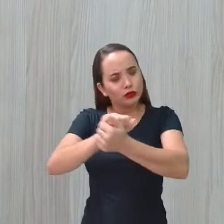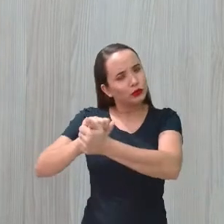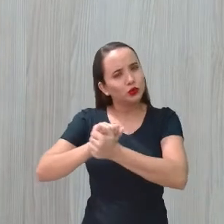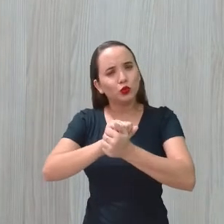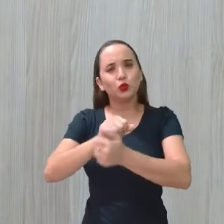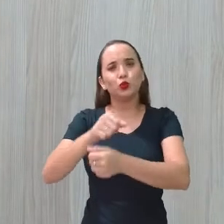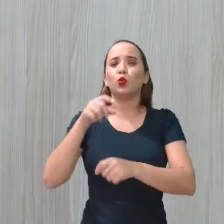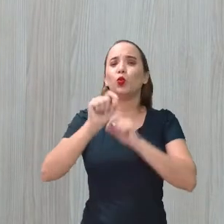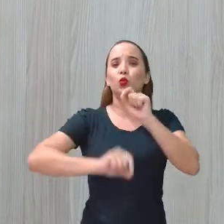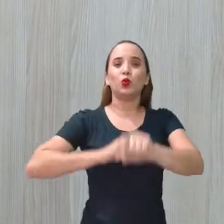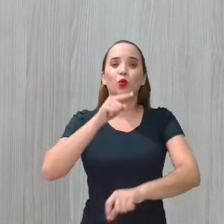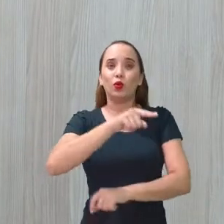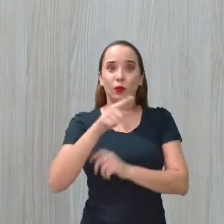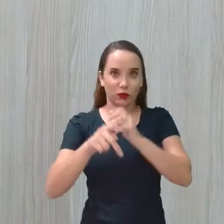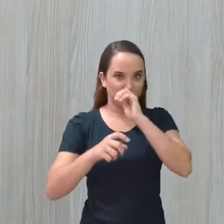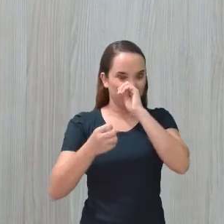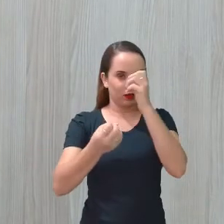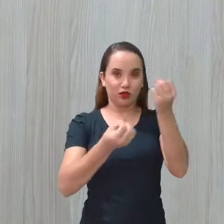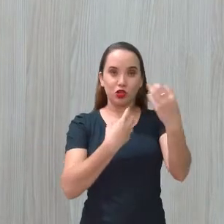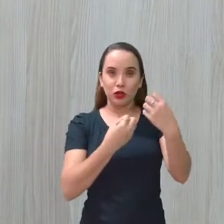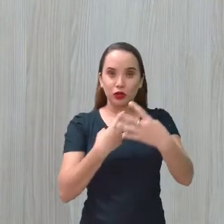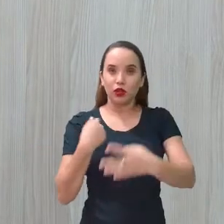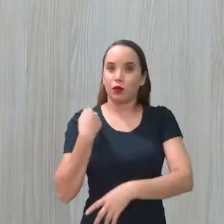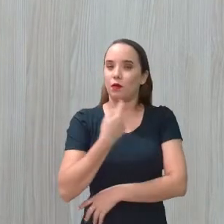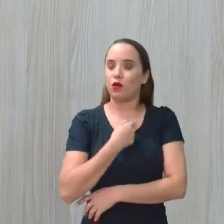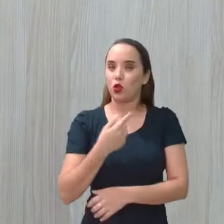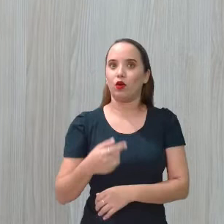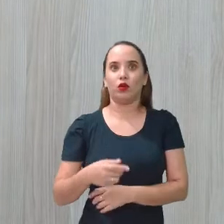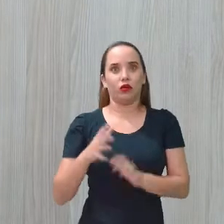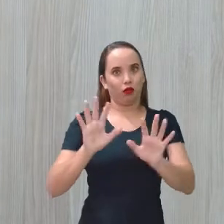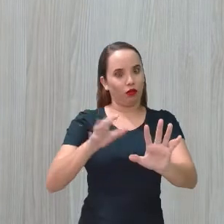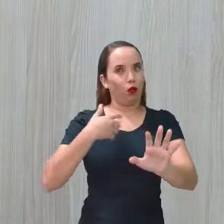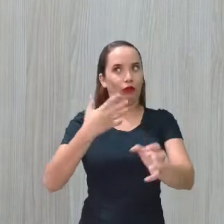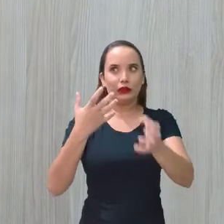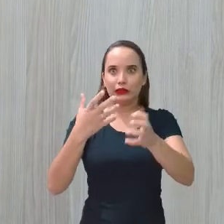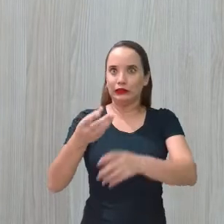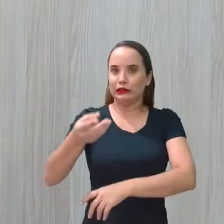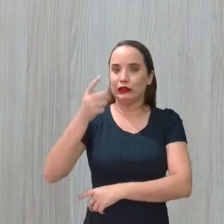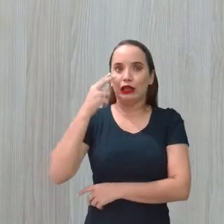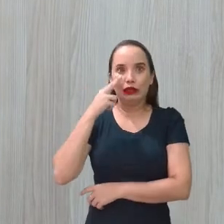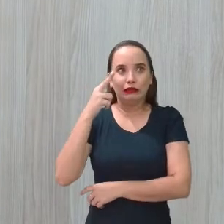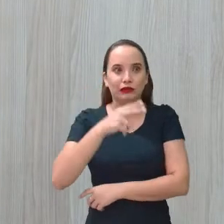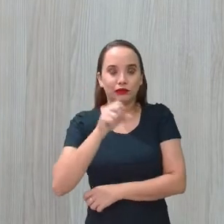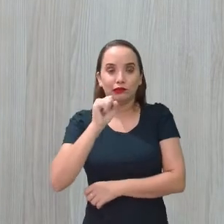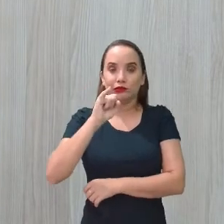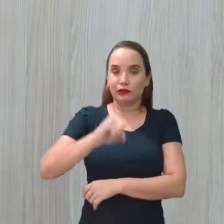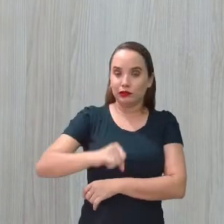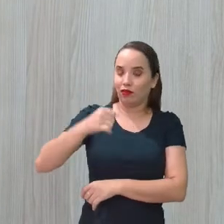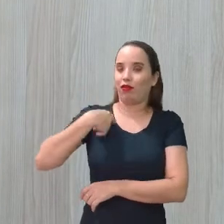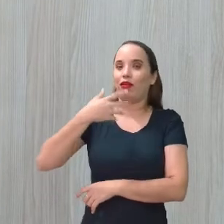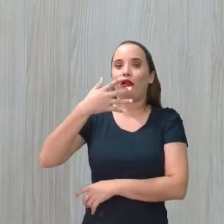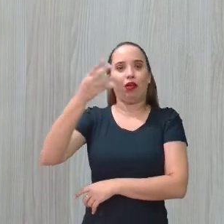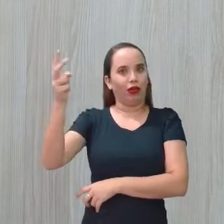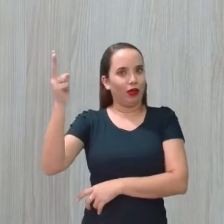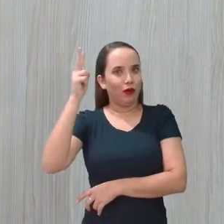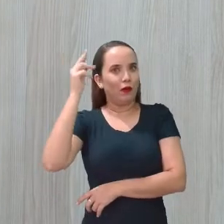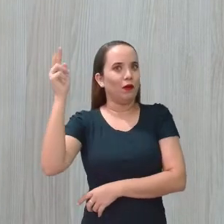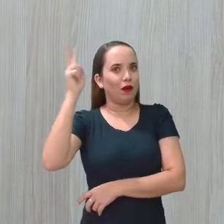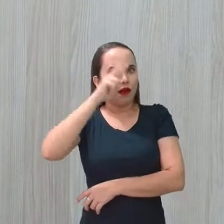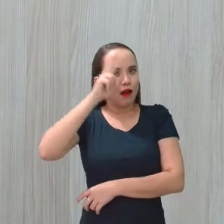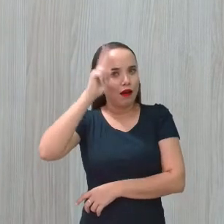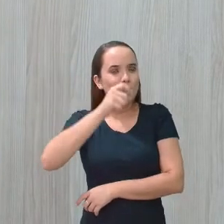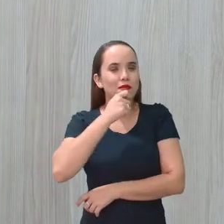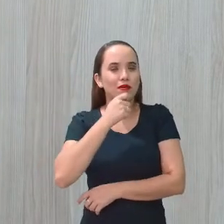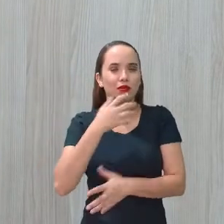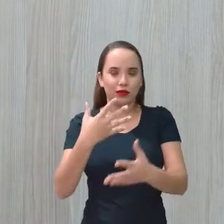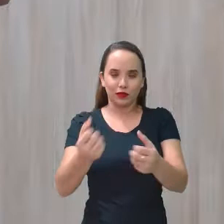hoje nessa aula de sistema de equações. Vamos ver se eu me lembro alguma coisa ainda da época da escola. Vamos junto lá com o professor Tiago,